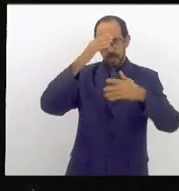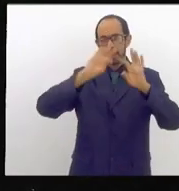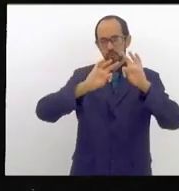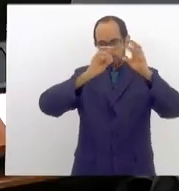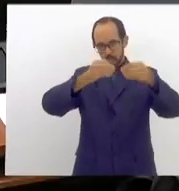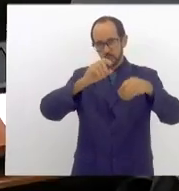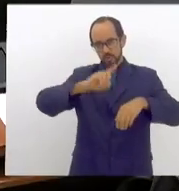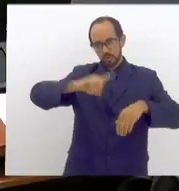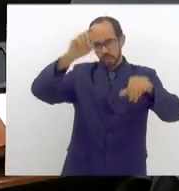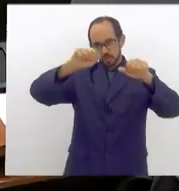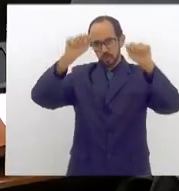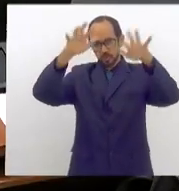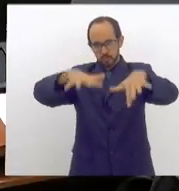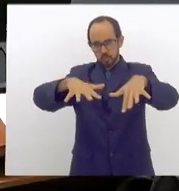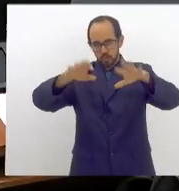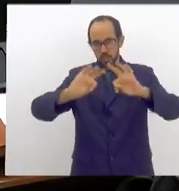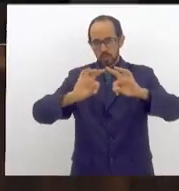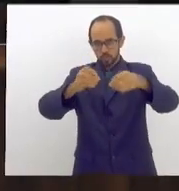todos vocês